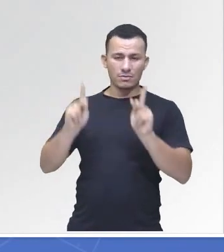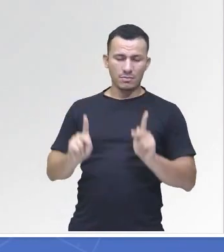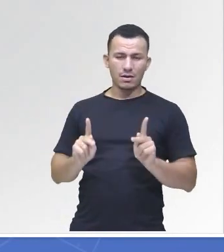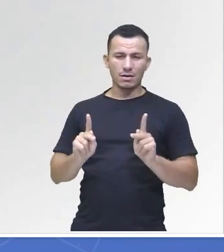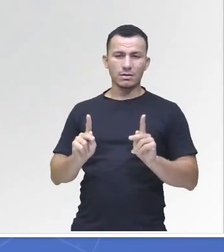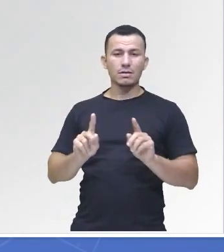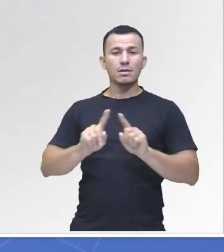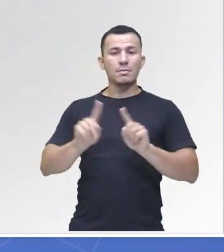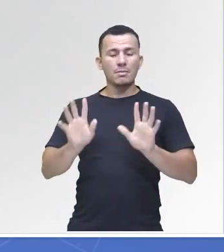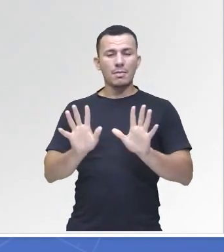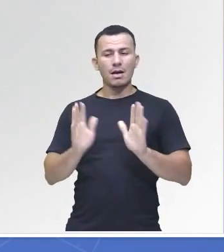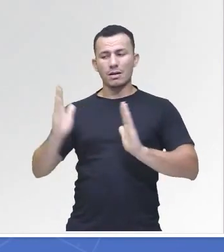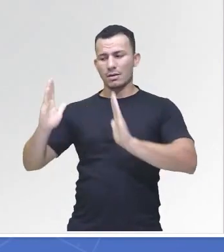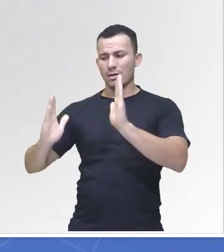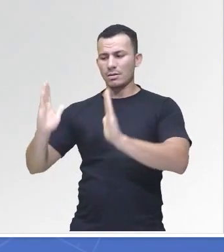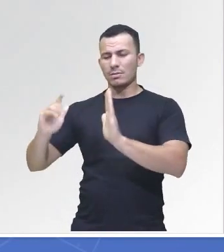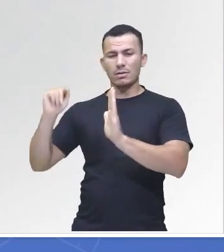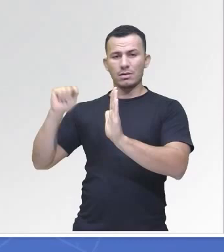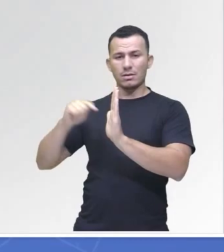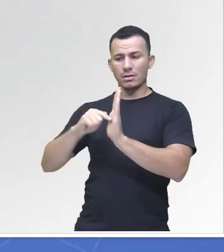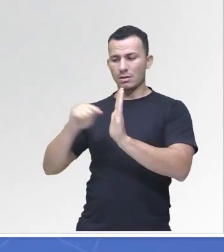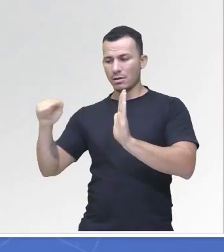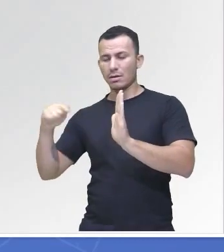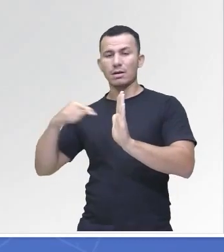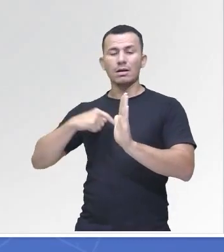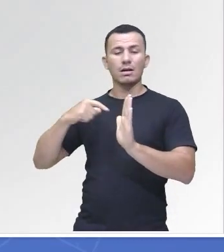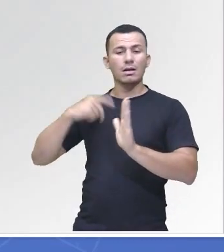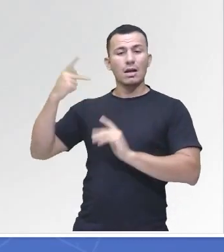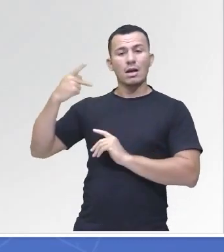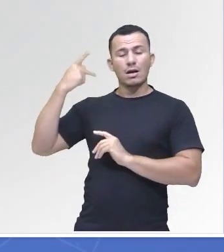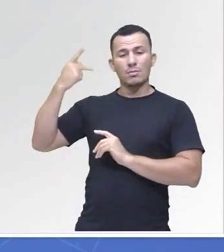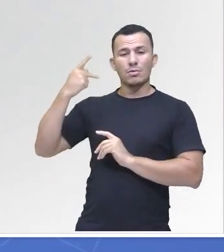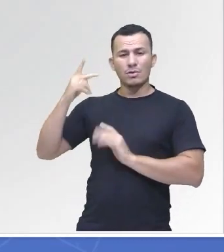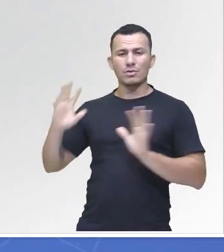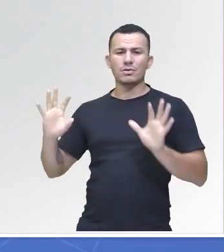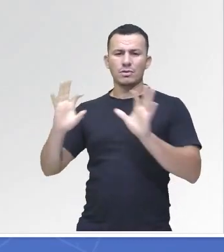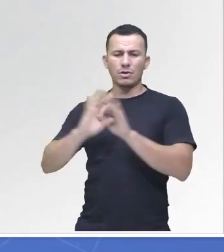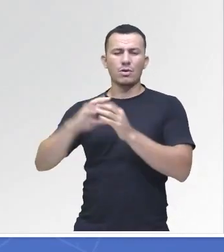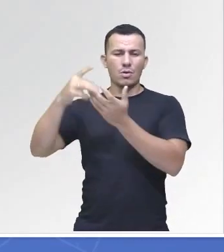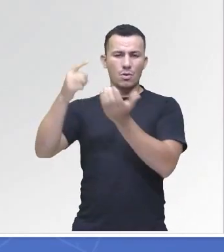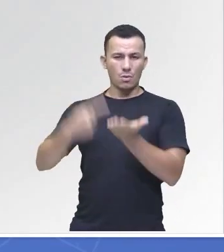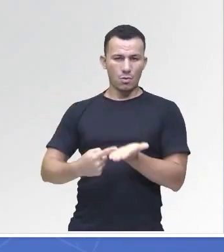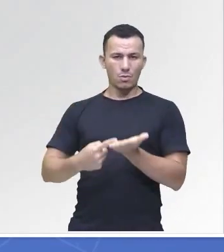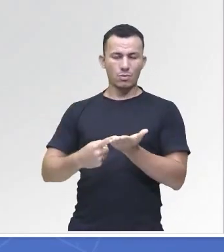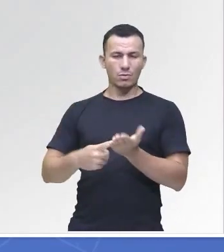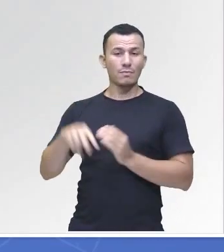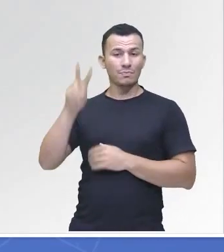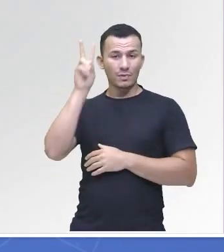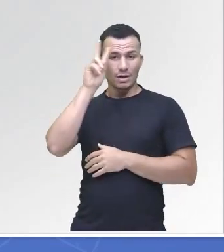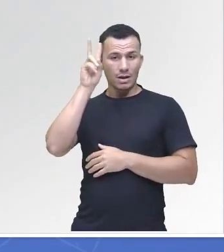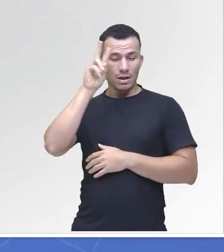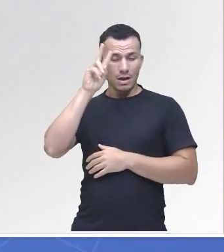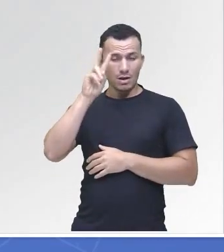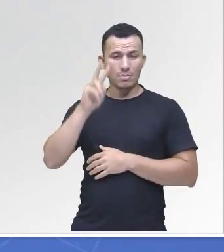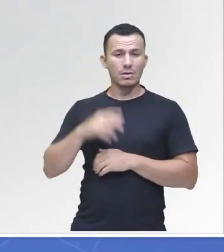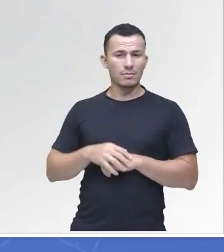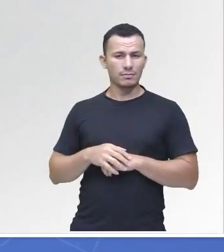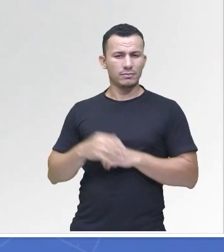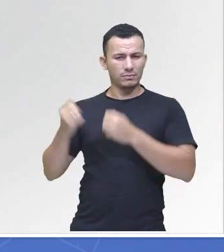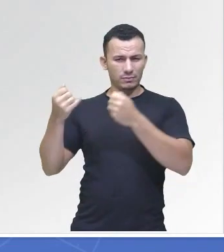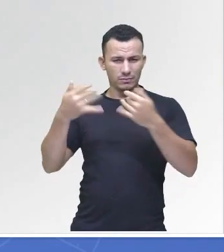também dentro desse período a gente vai ter a política de alianças. Vocês lembram aí dos dois grandes blocos,